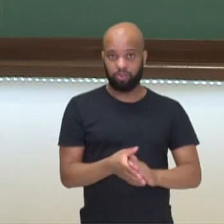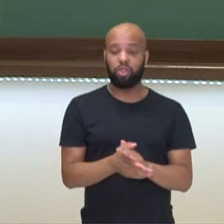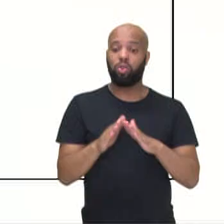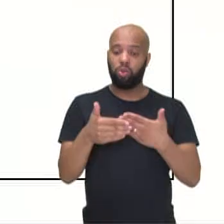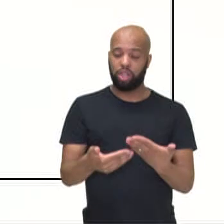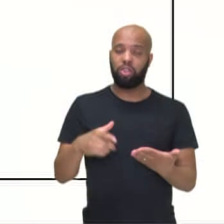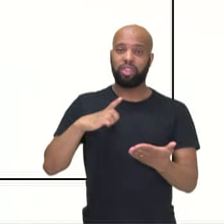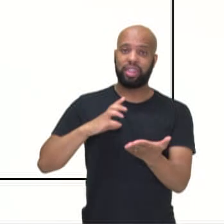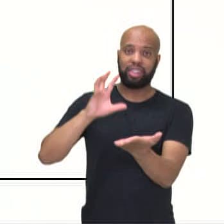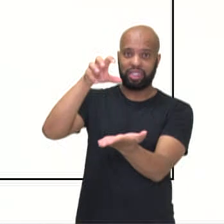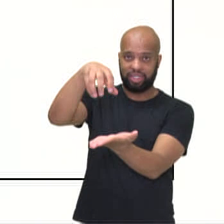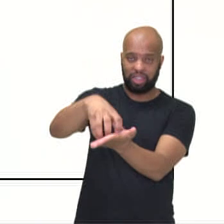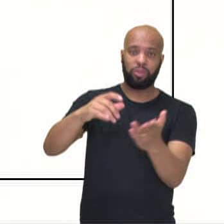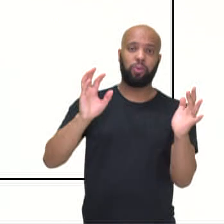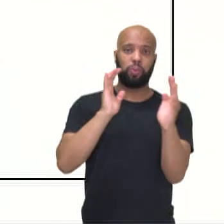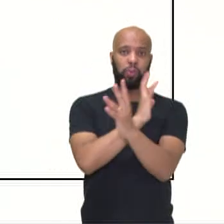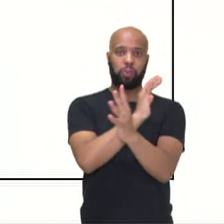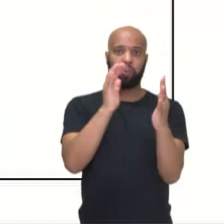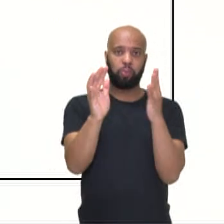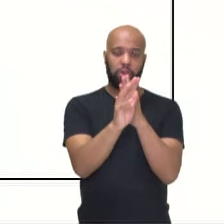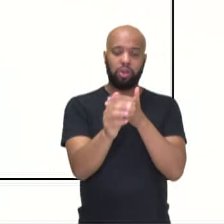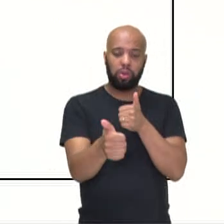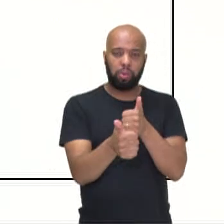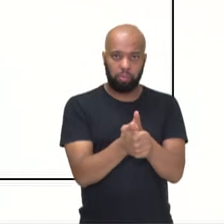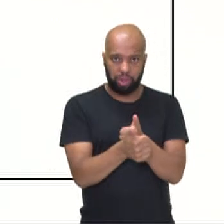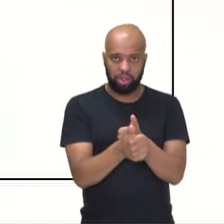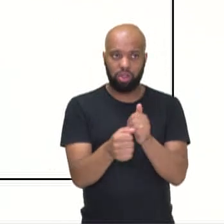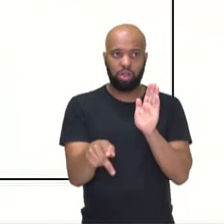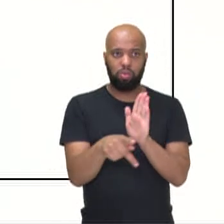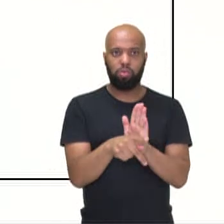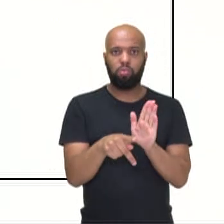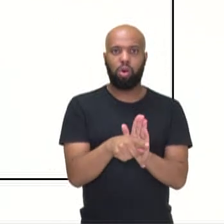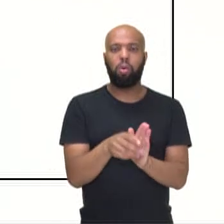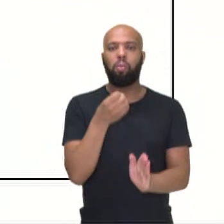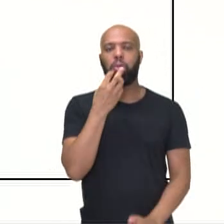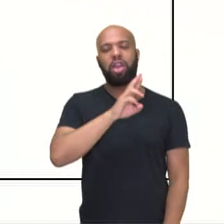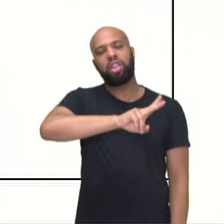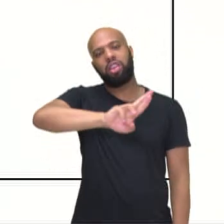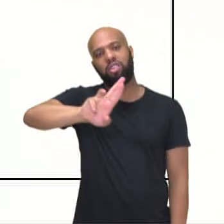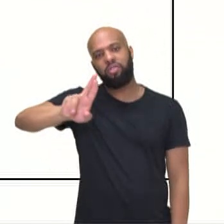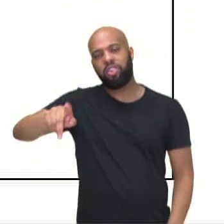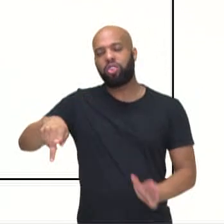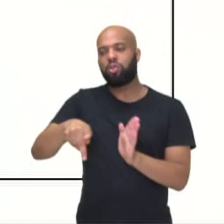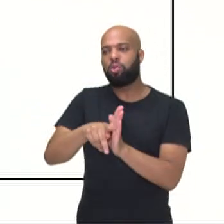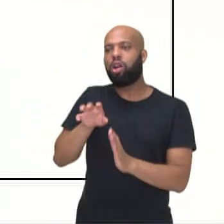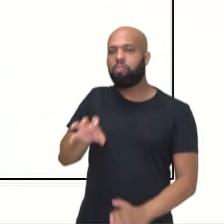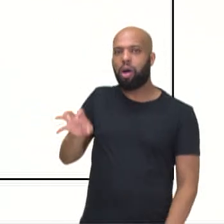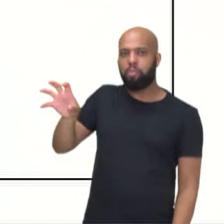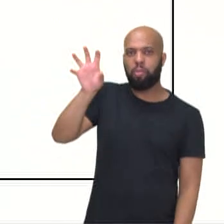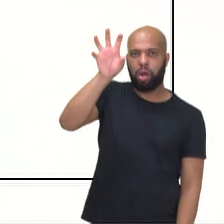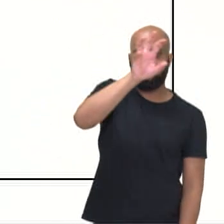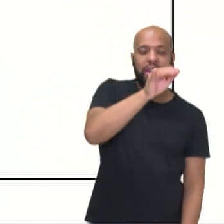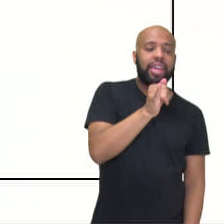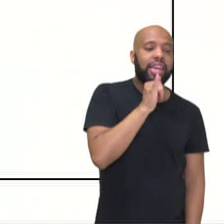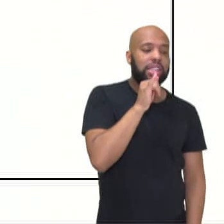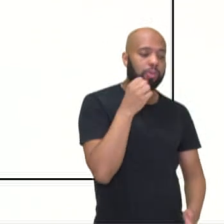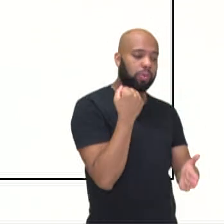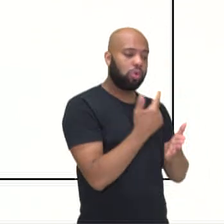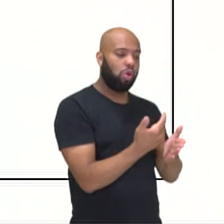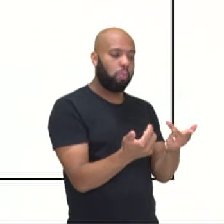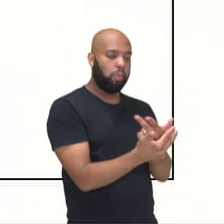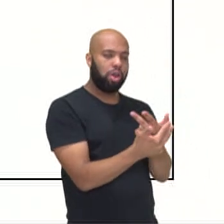centros urbanos próximos para satisfação das necessidades imediatas das populações, tais como compras de bens de consumo duráveis e